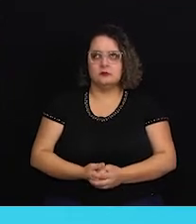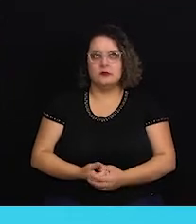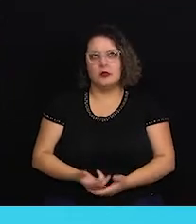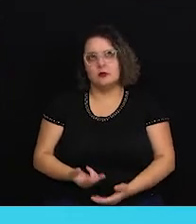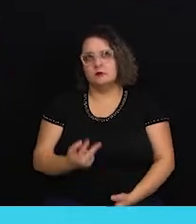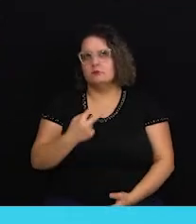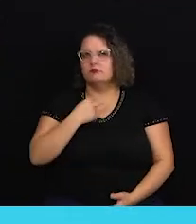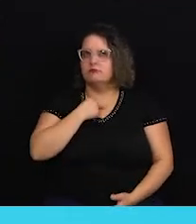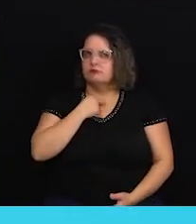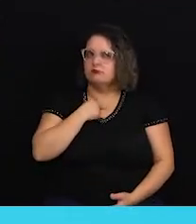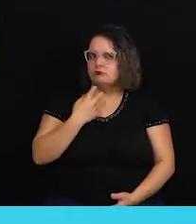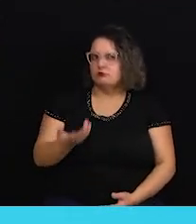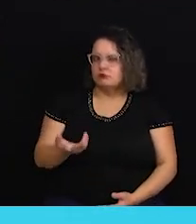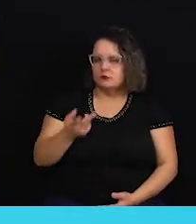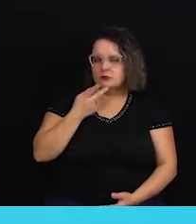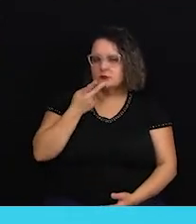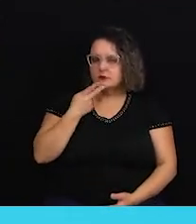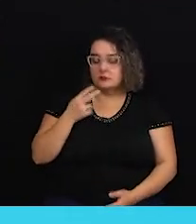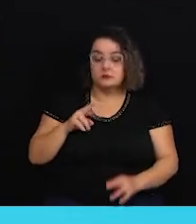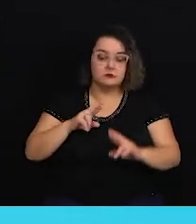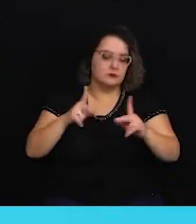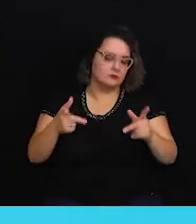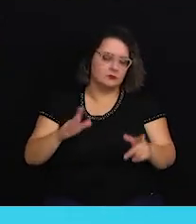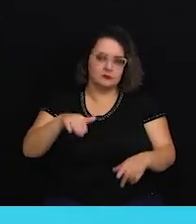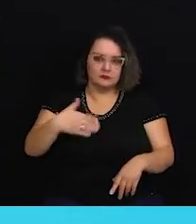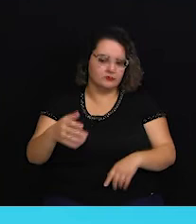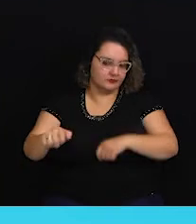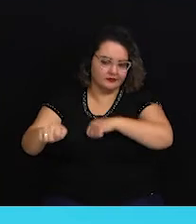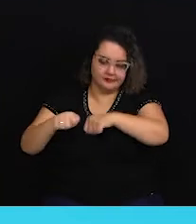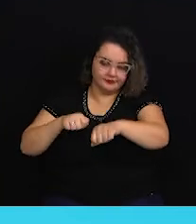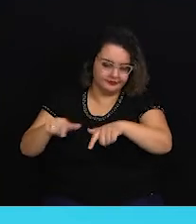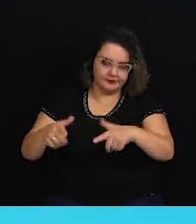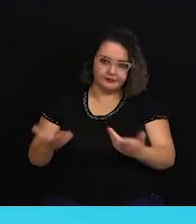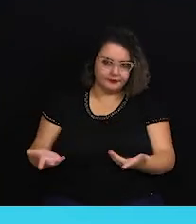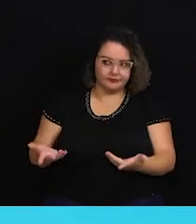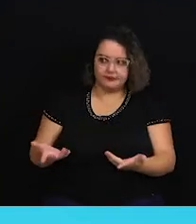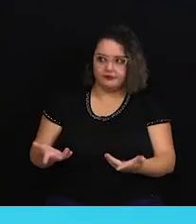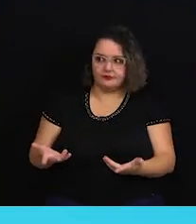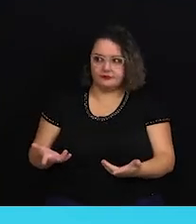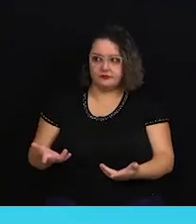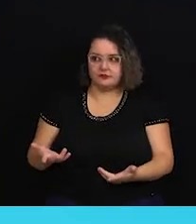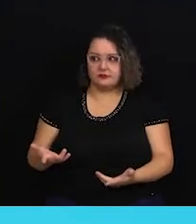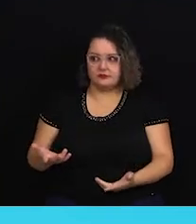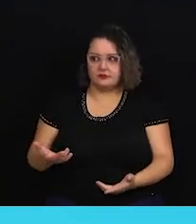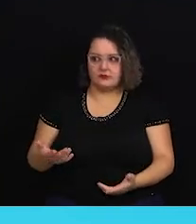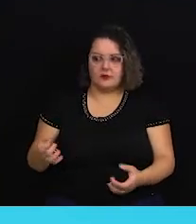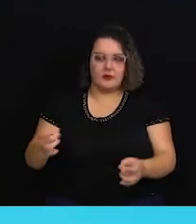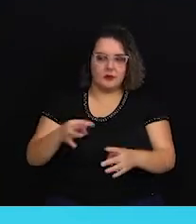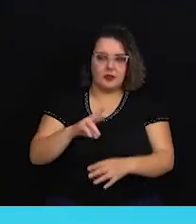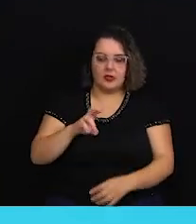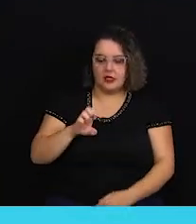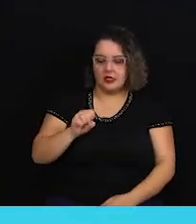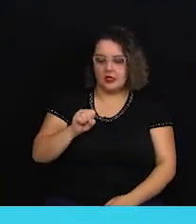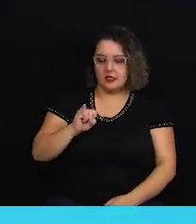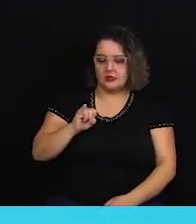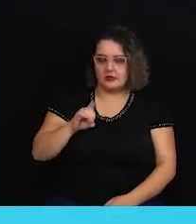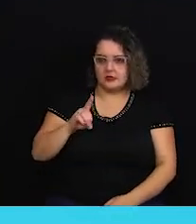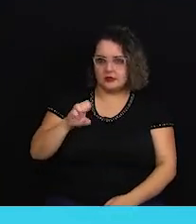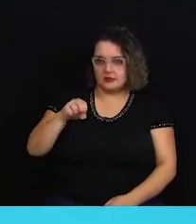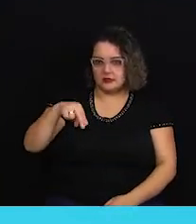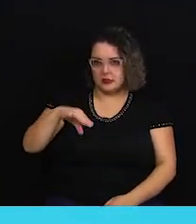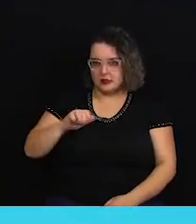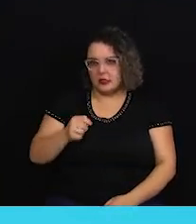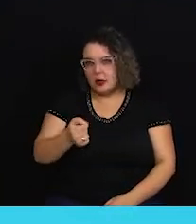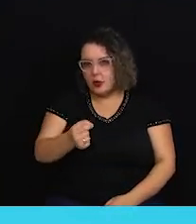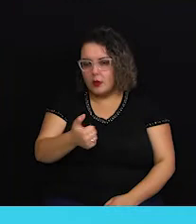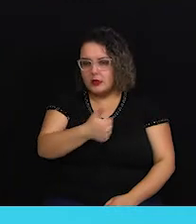não posso nem falar que ela é diferente da que eu fiz quando eu formei, né? Que eu fiz, já sou anestesista, acabei a residência aí há quase 15